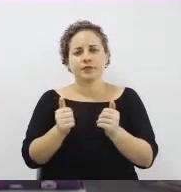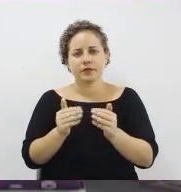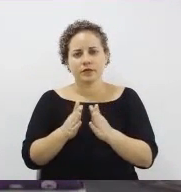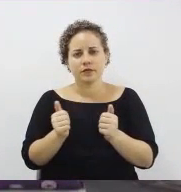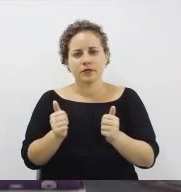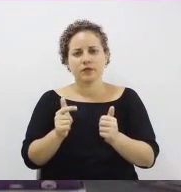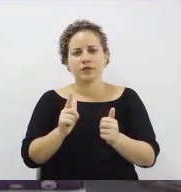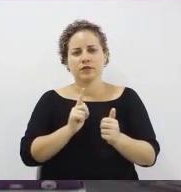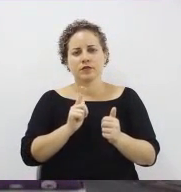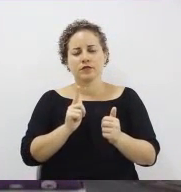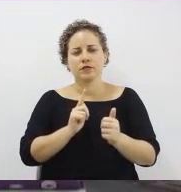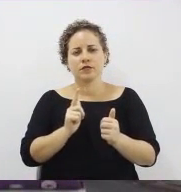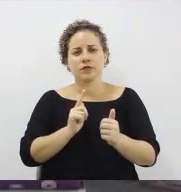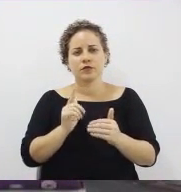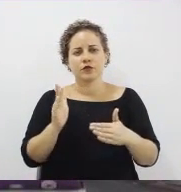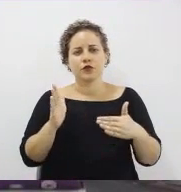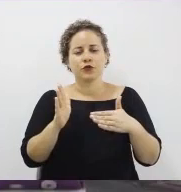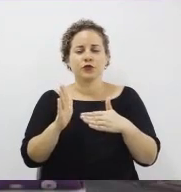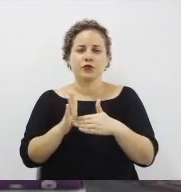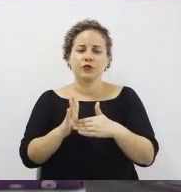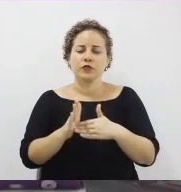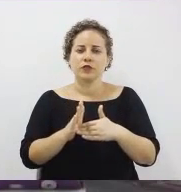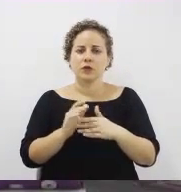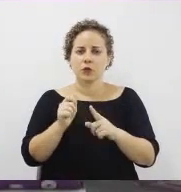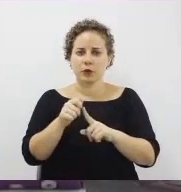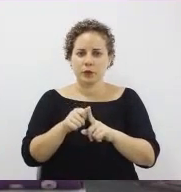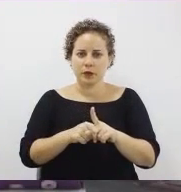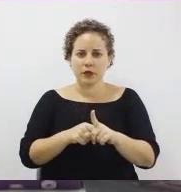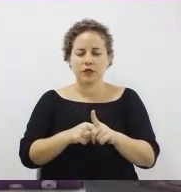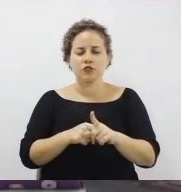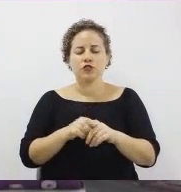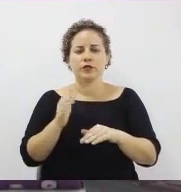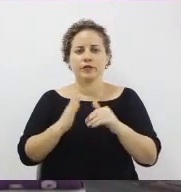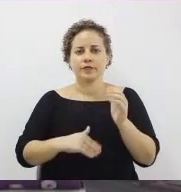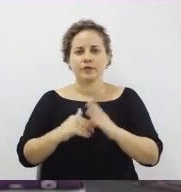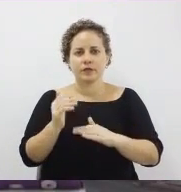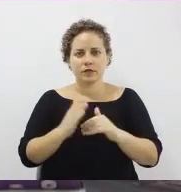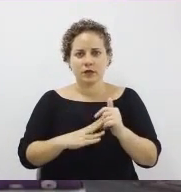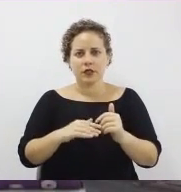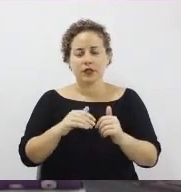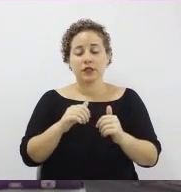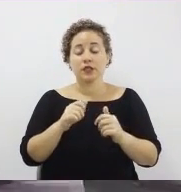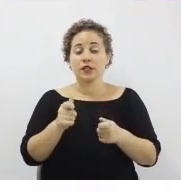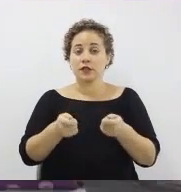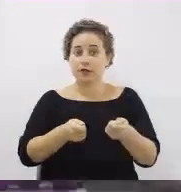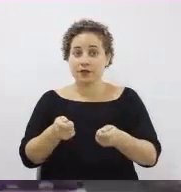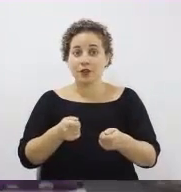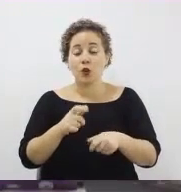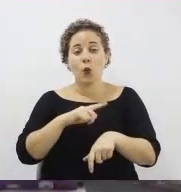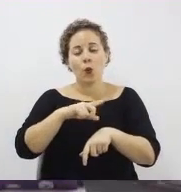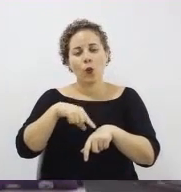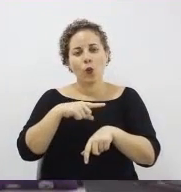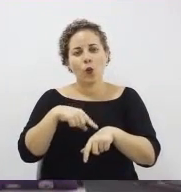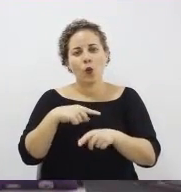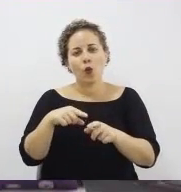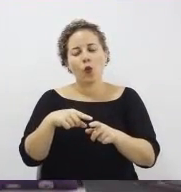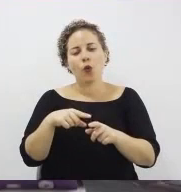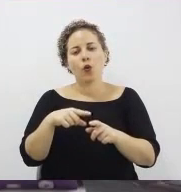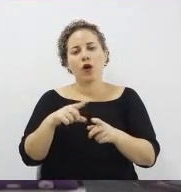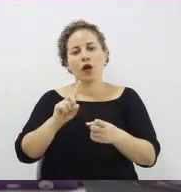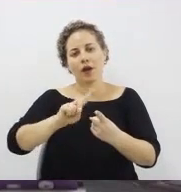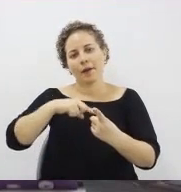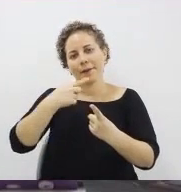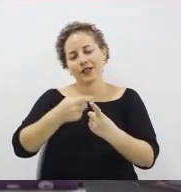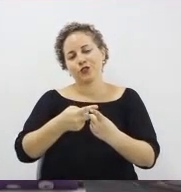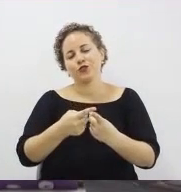pedidos no final do mês eram maiores do que a capacidade de atendimento, havia necessidade de horas extras. Depois, nós temos